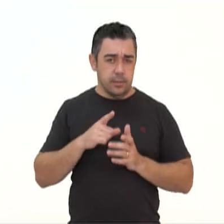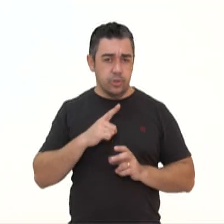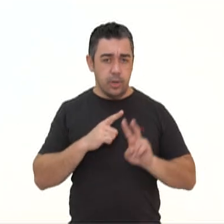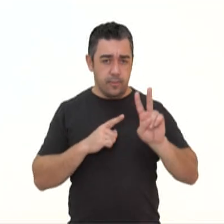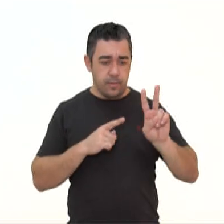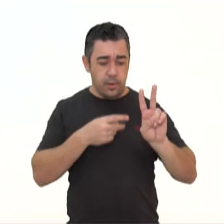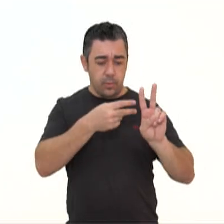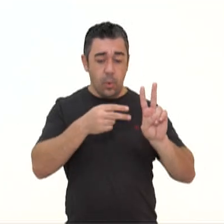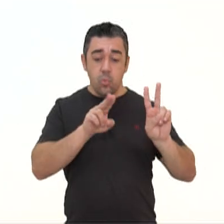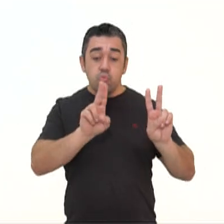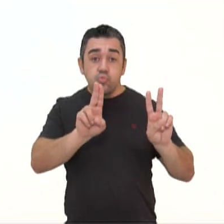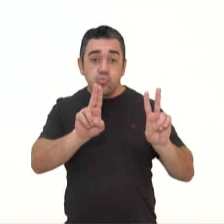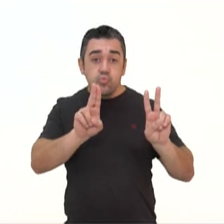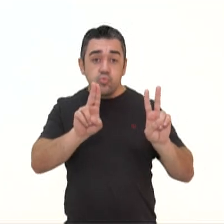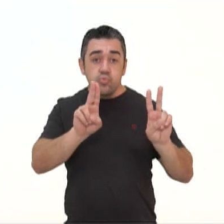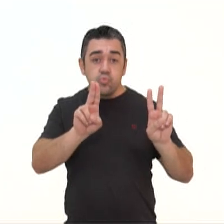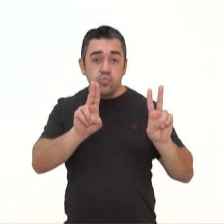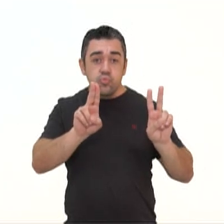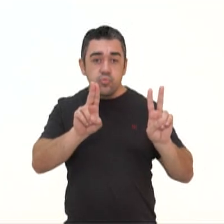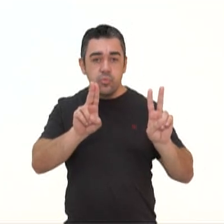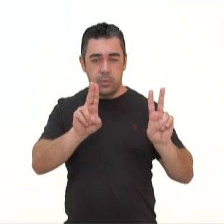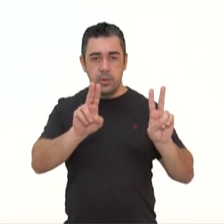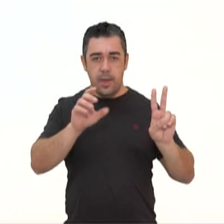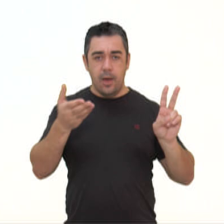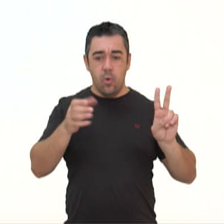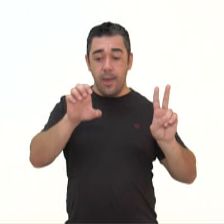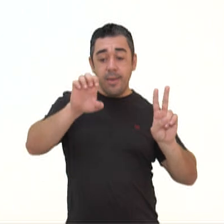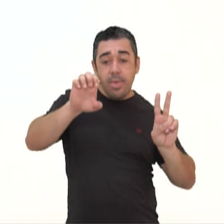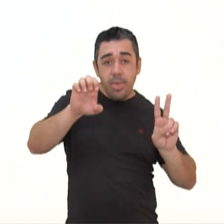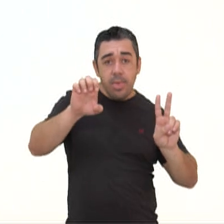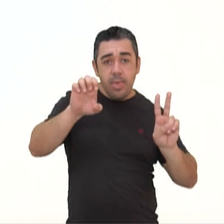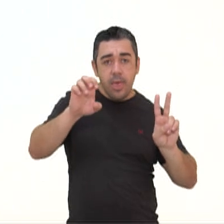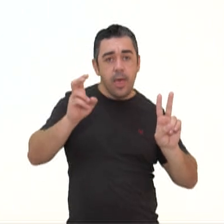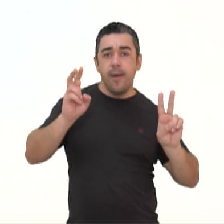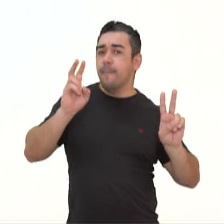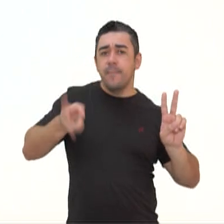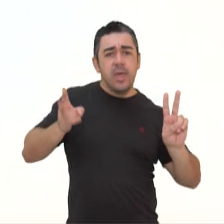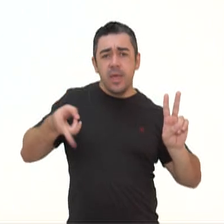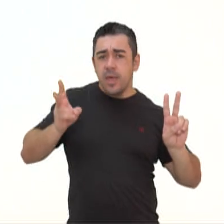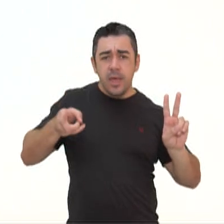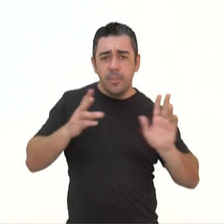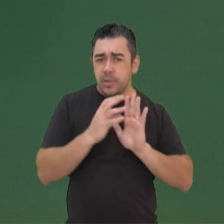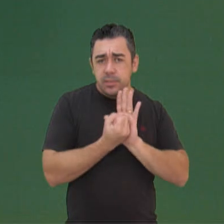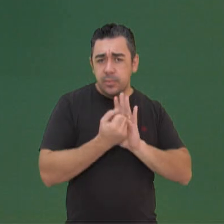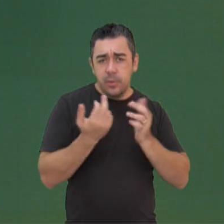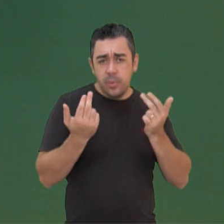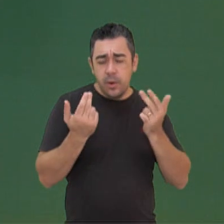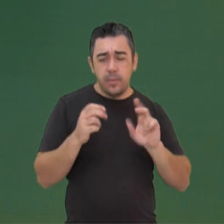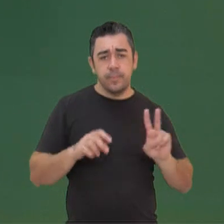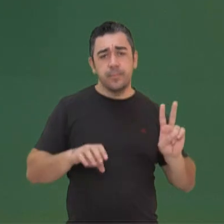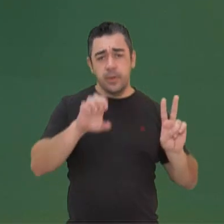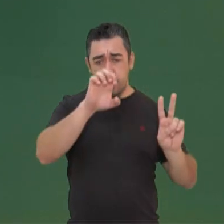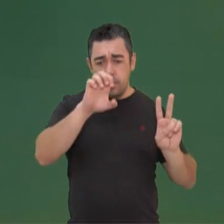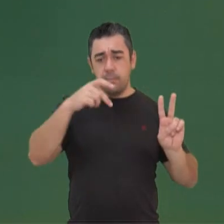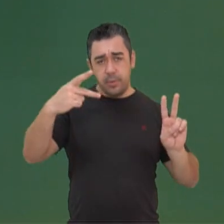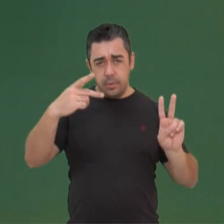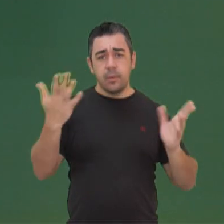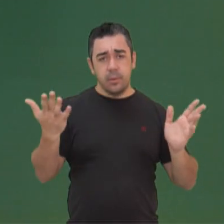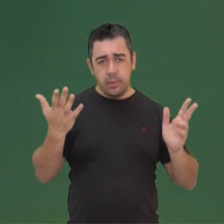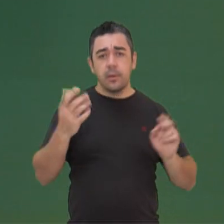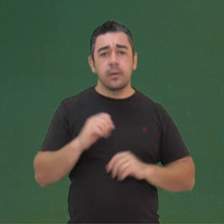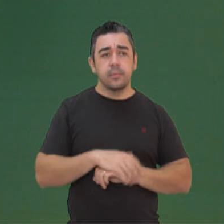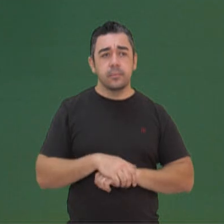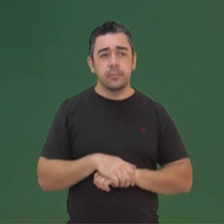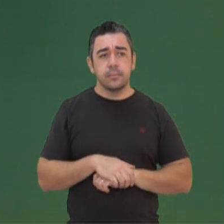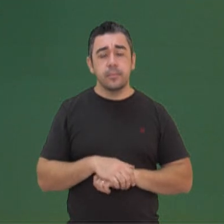aqui no lugar de E, mas aqui o símbolo é equivalente. Então potencial elétrica é igual a energia potencial